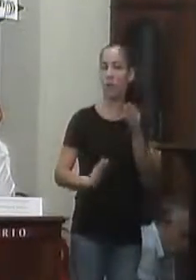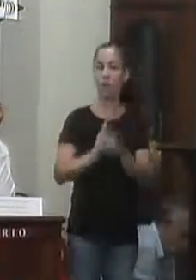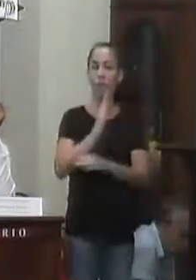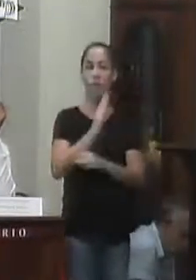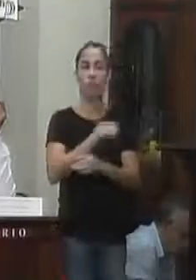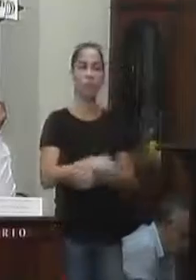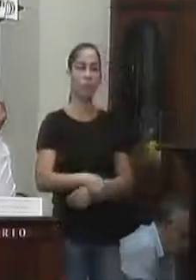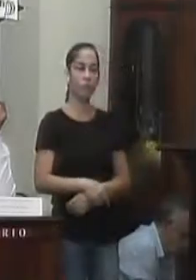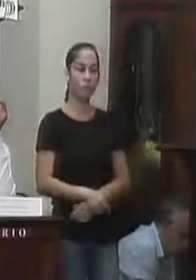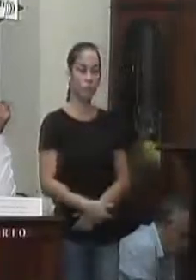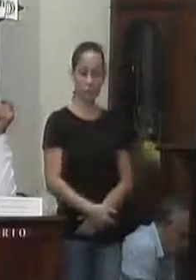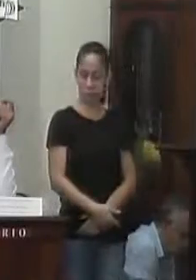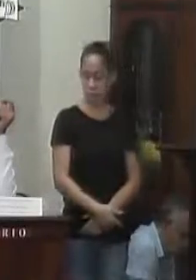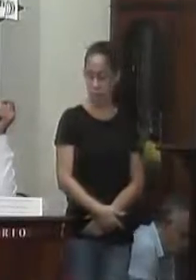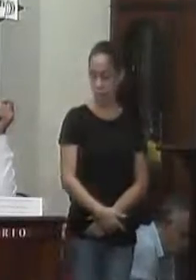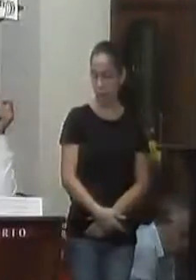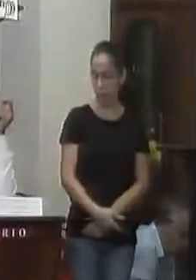Aprovado.